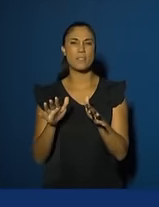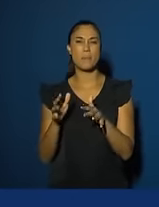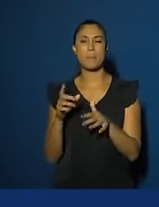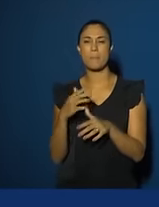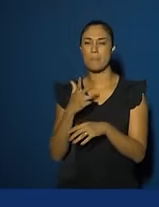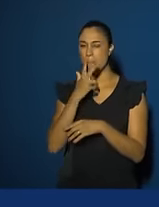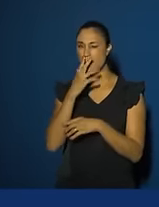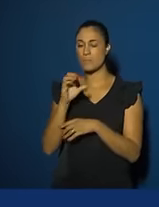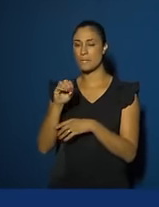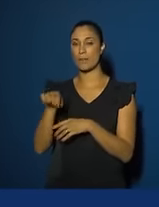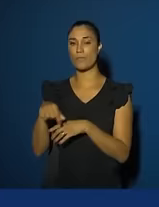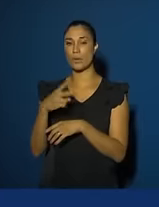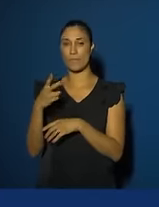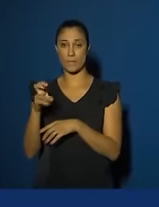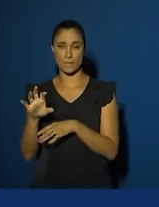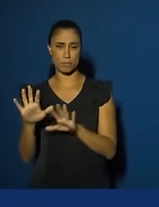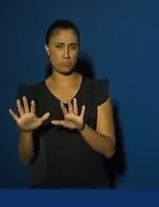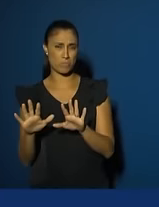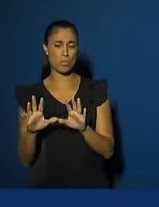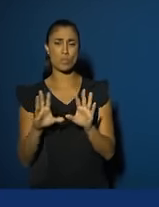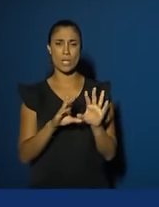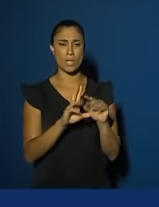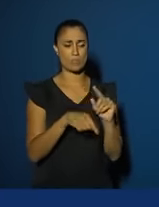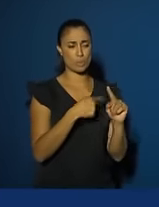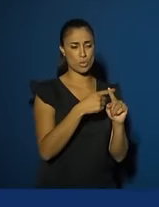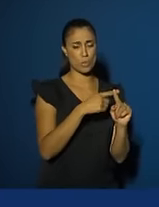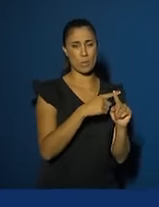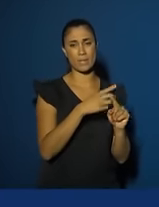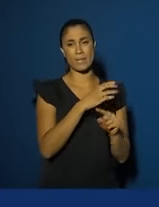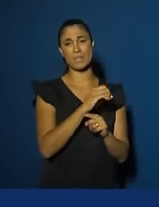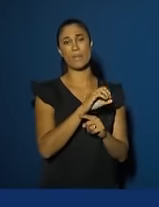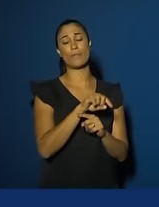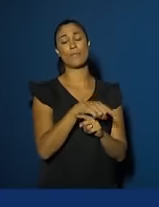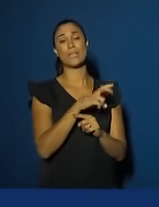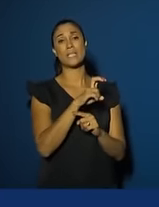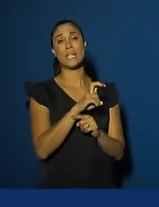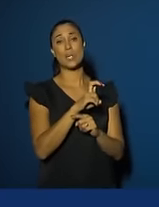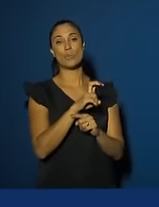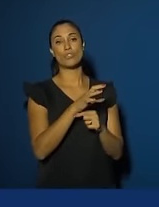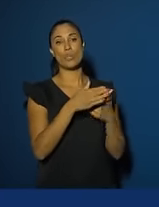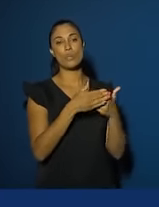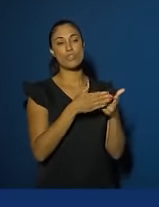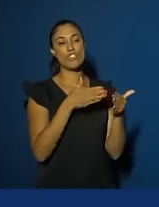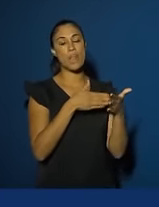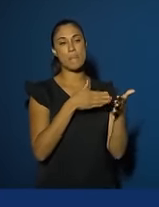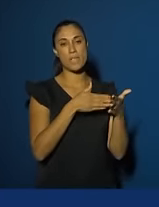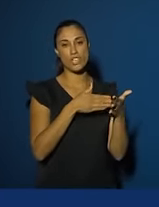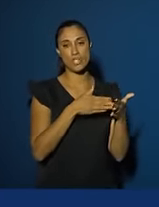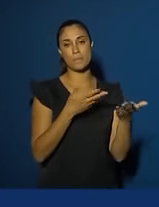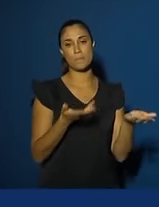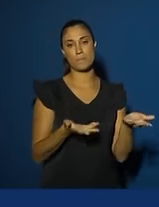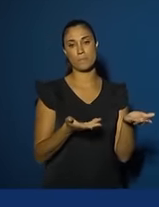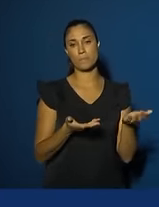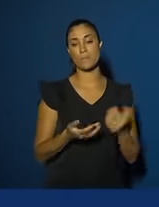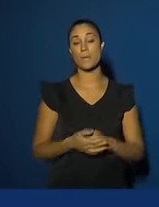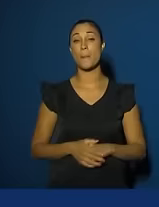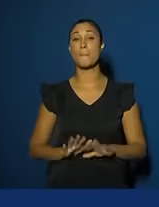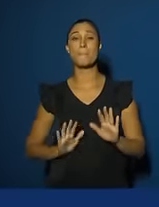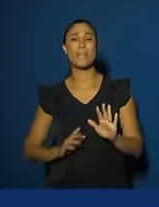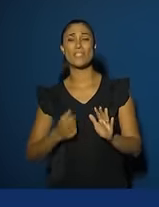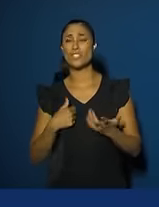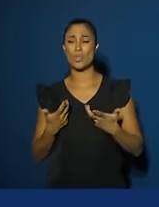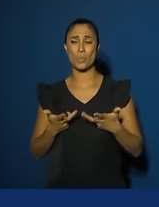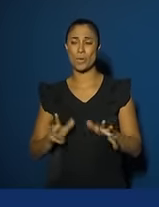de mais ou menos 0 25 Então tudo somado você tem 0% de cara de Margem entre banda e contingenciamento